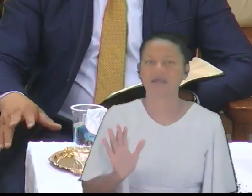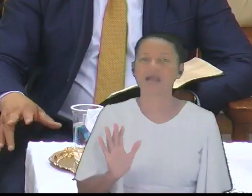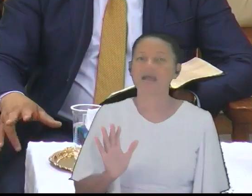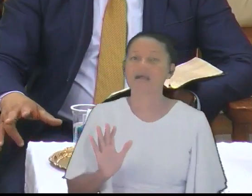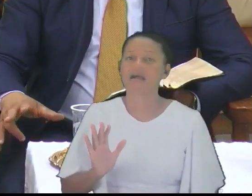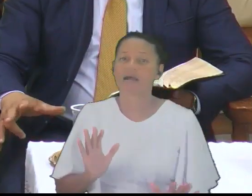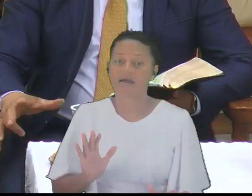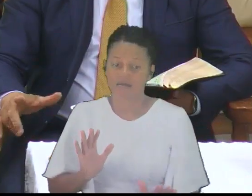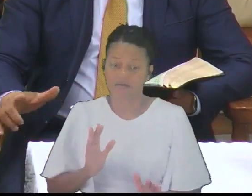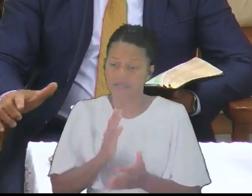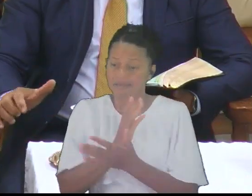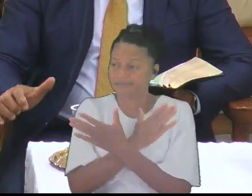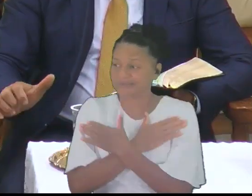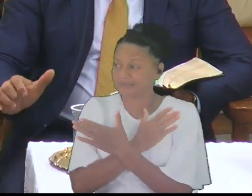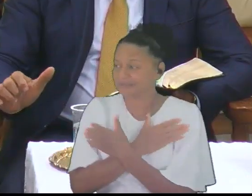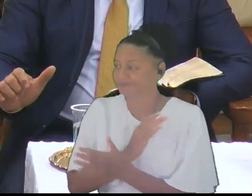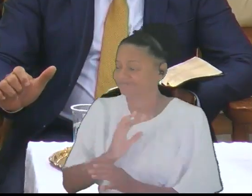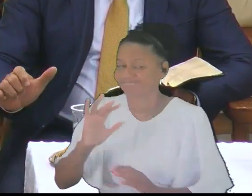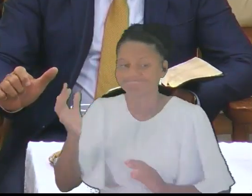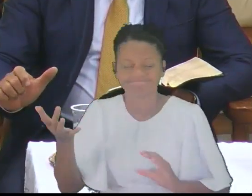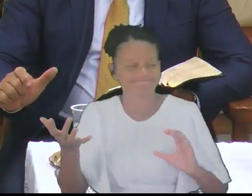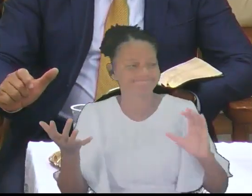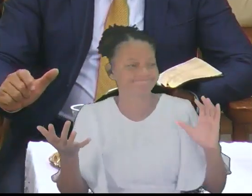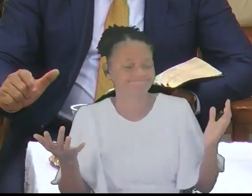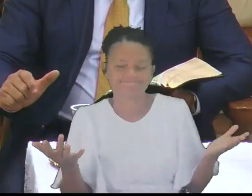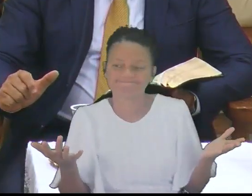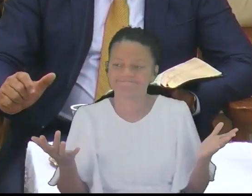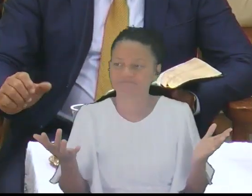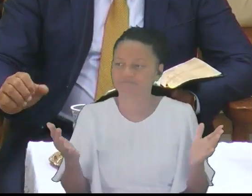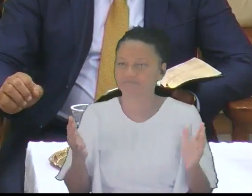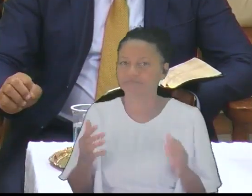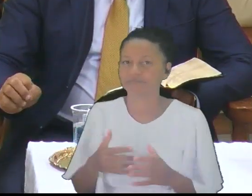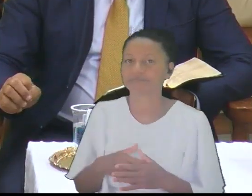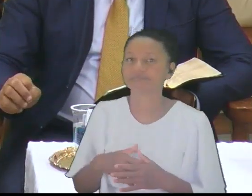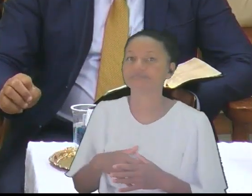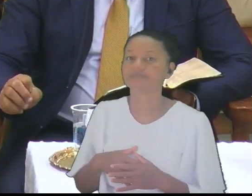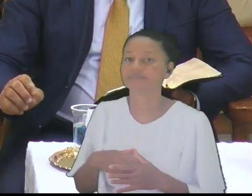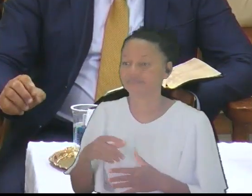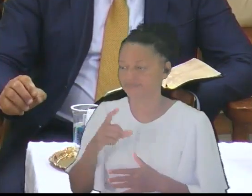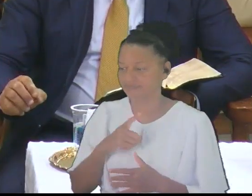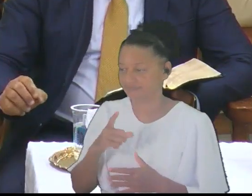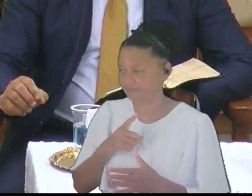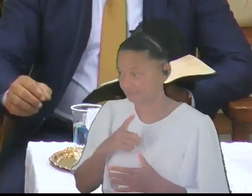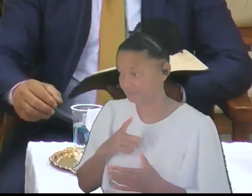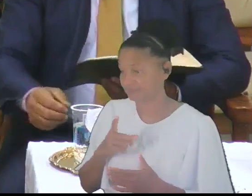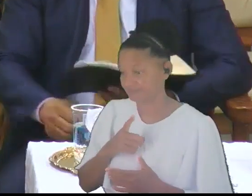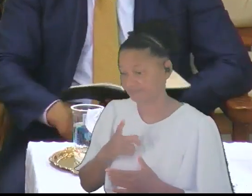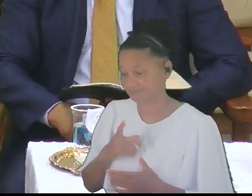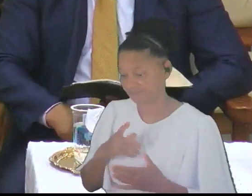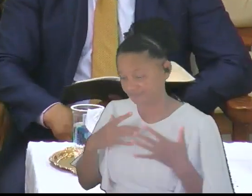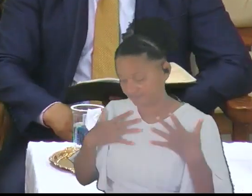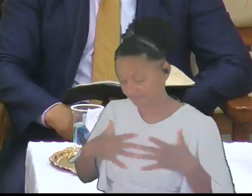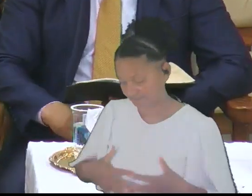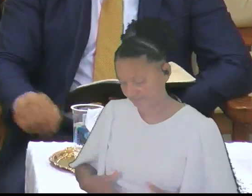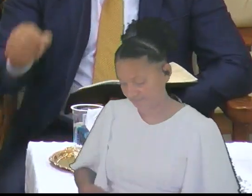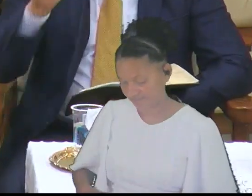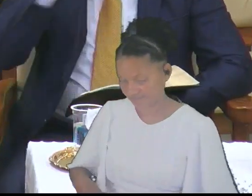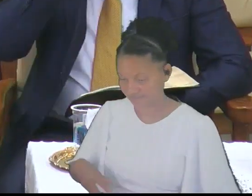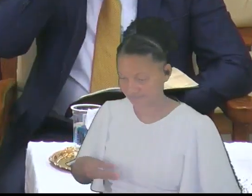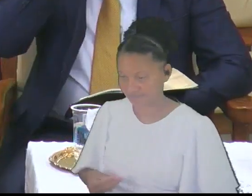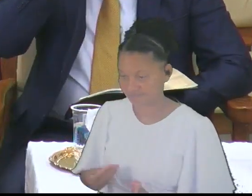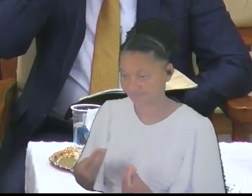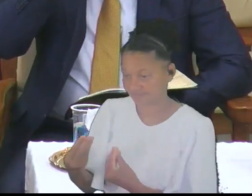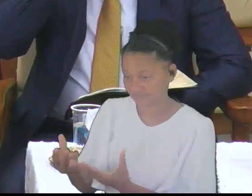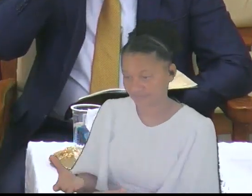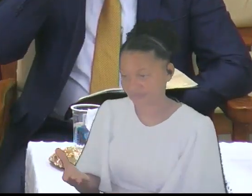mas está desempregado porque está desempregado. E você chega: olha, eu vou trazer aqui um vestido para tua